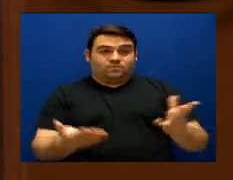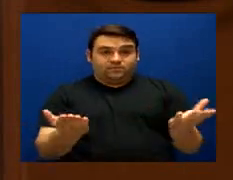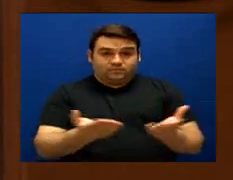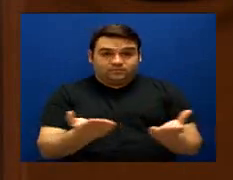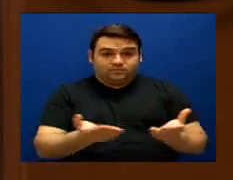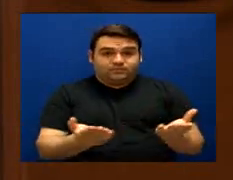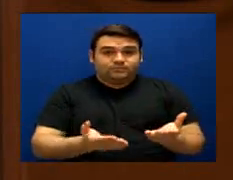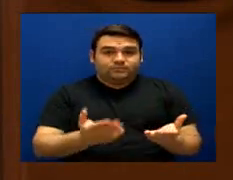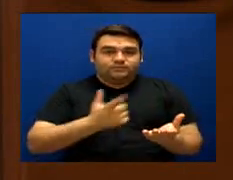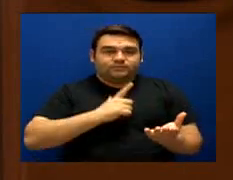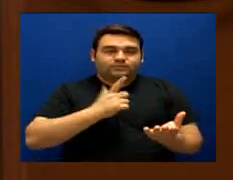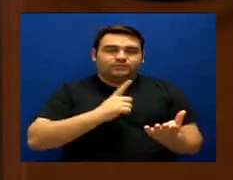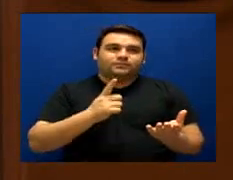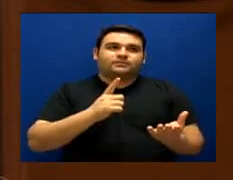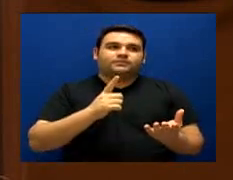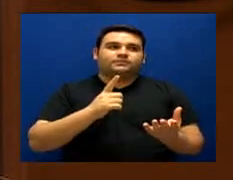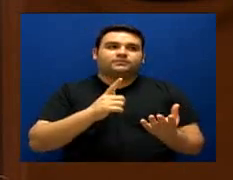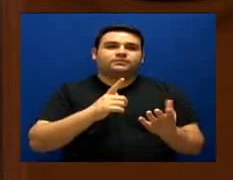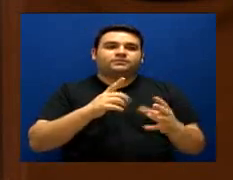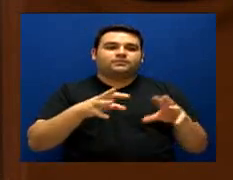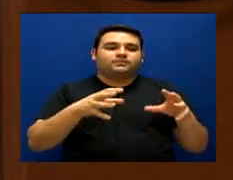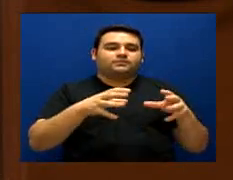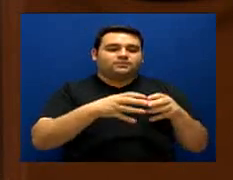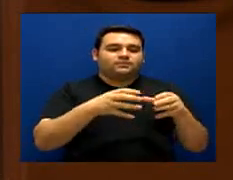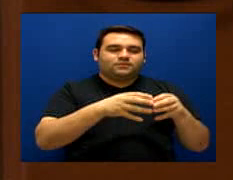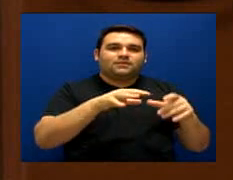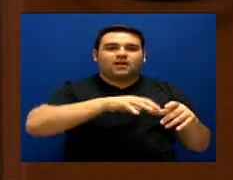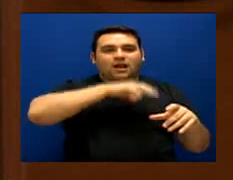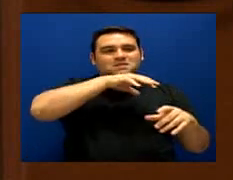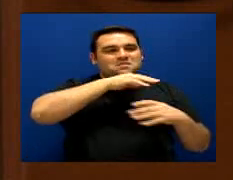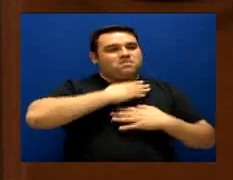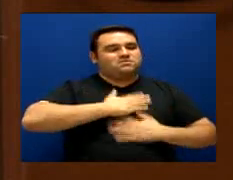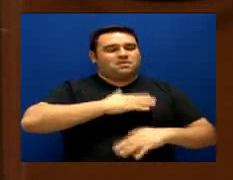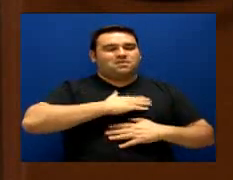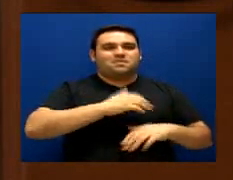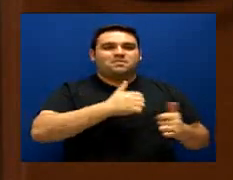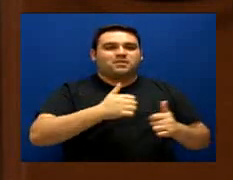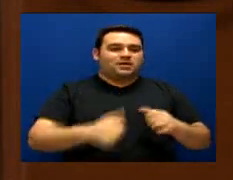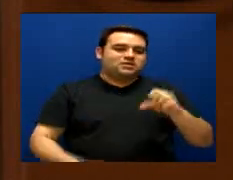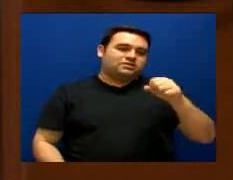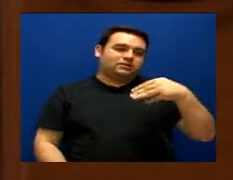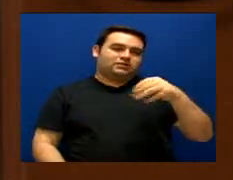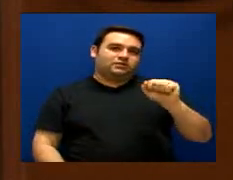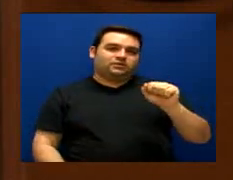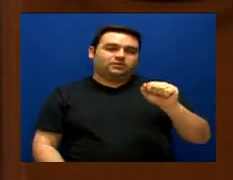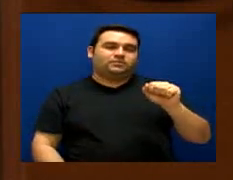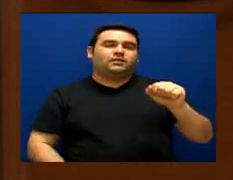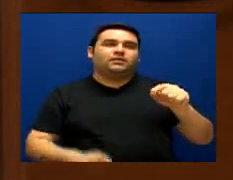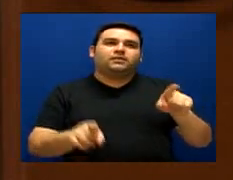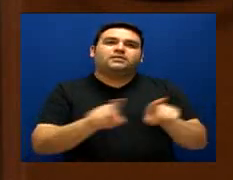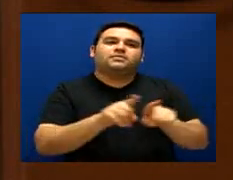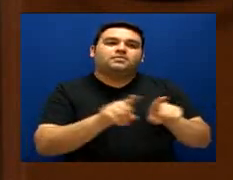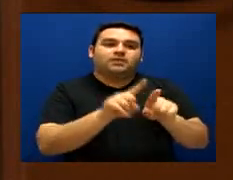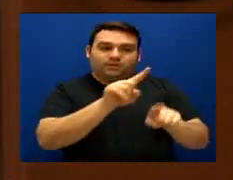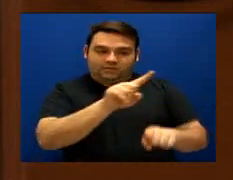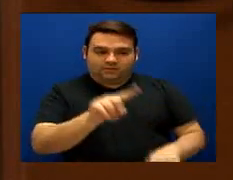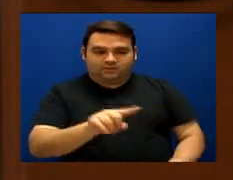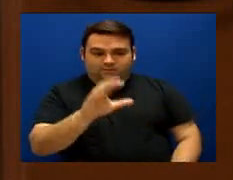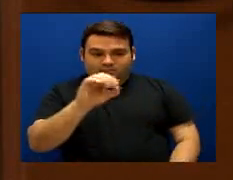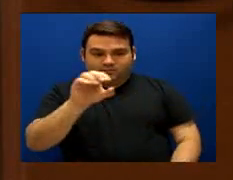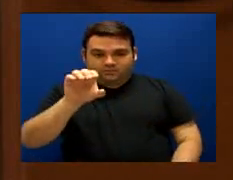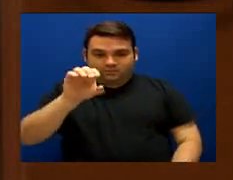Hoje existe a seção de bem-estar animal, né, vinculada à SEMA, e tem o setor de